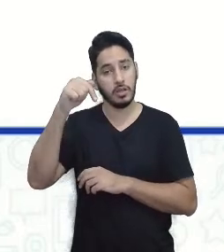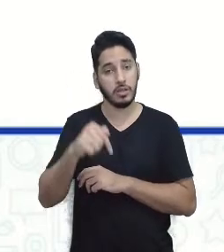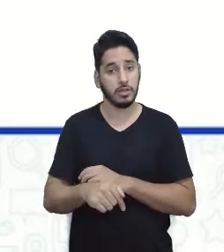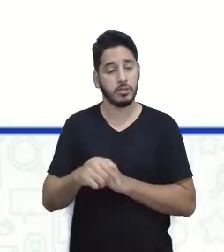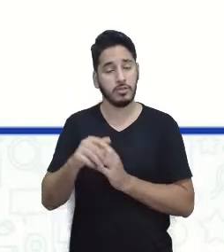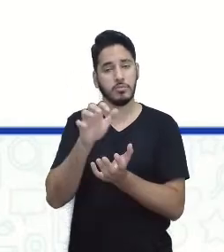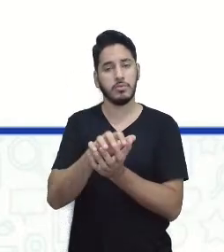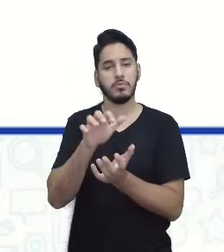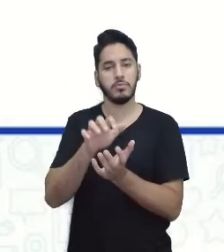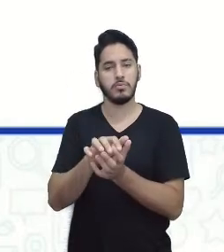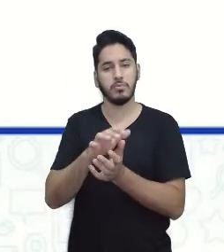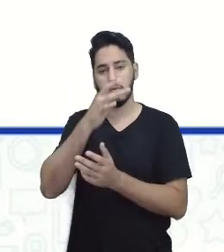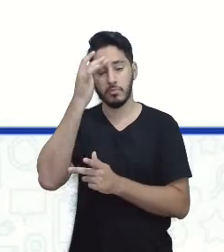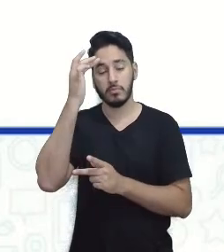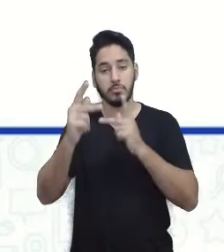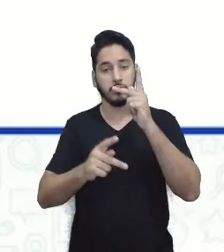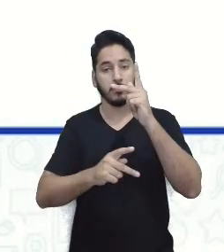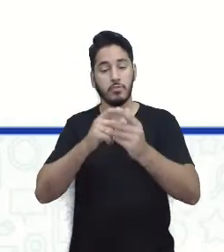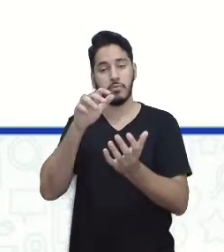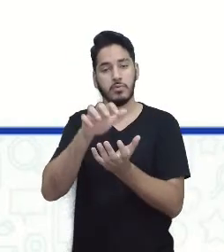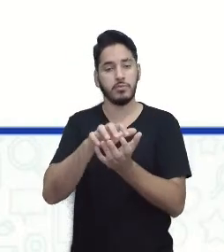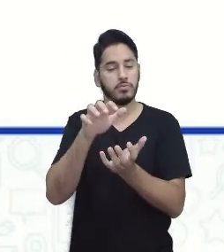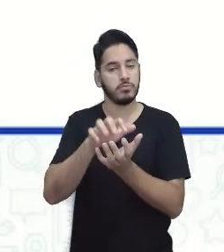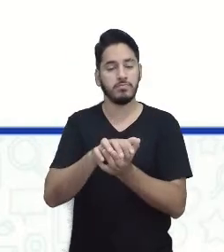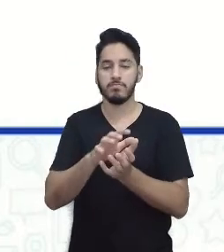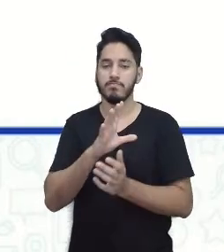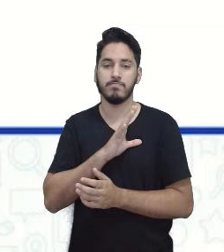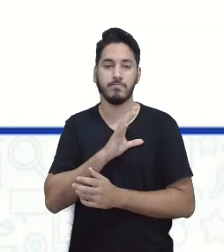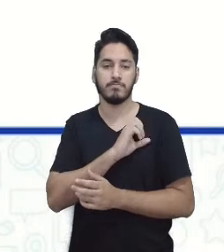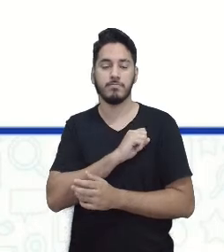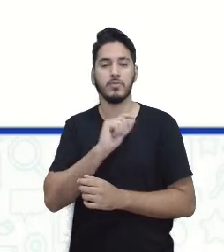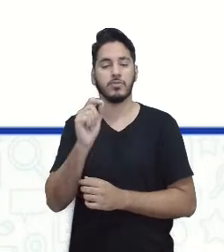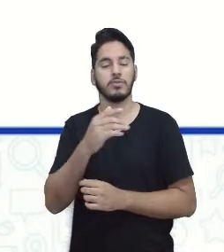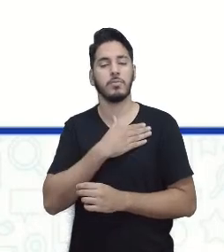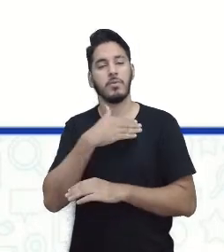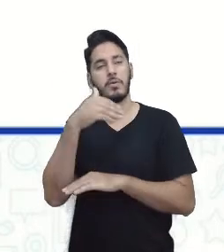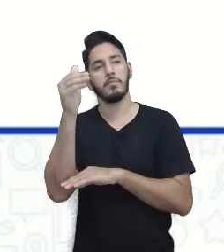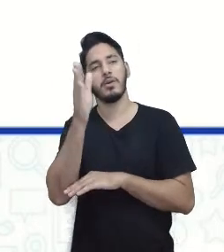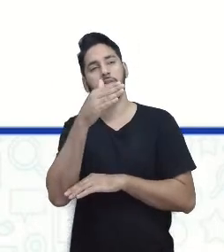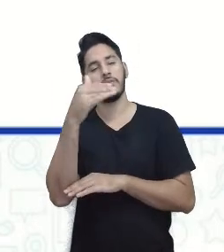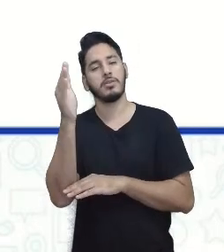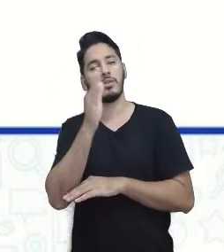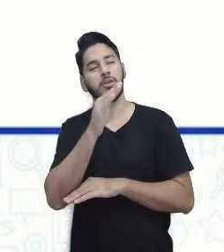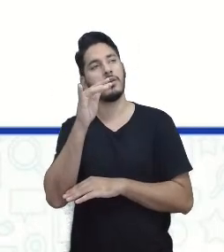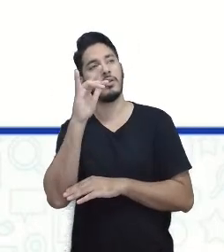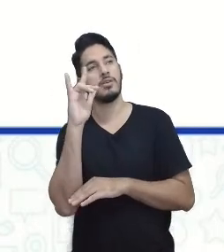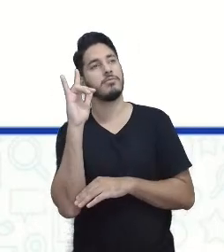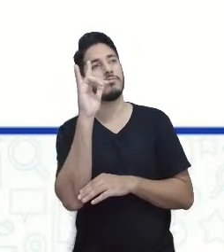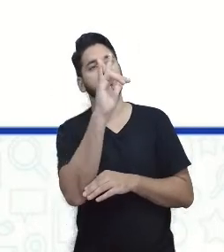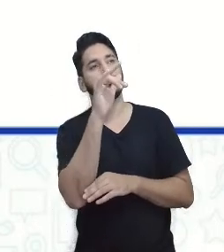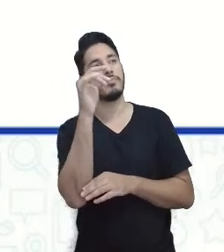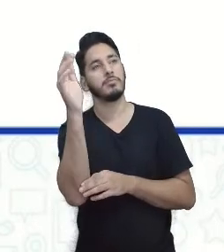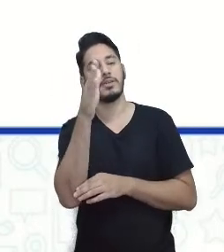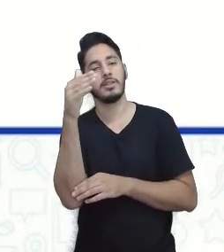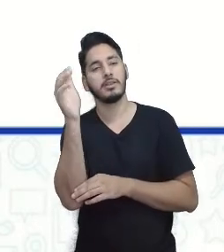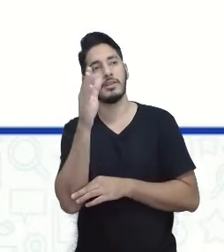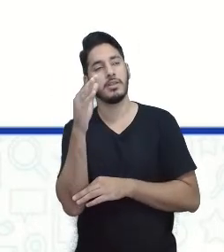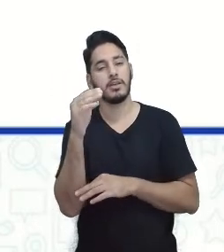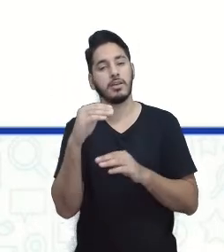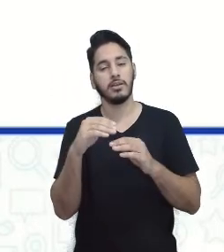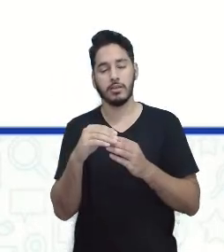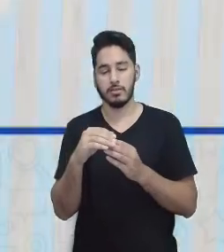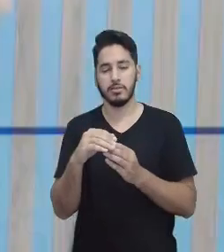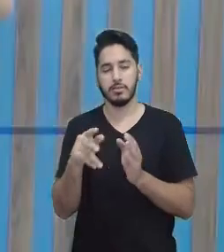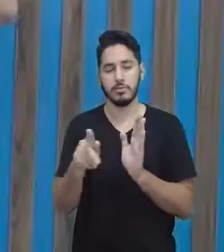Pernambuco. O povo pernambucano gosta muito disso, né, da sua bandeira, tem muito orgulho da bandeira de Pernambuco. Né?